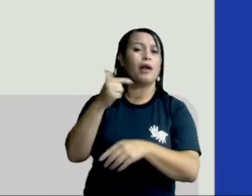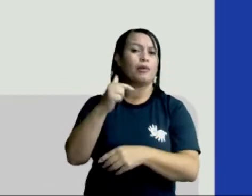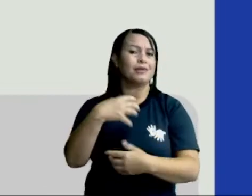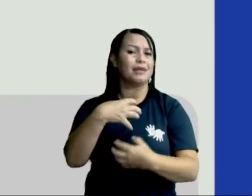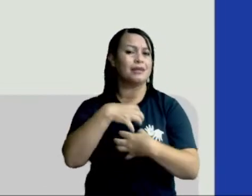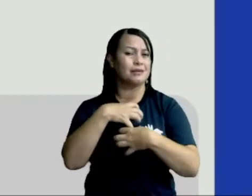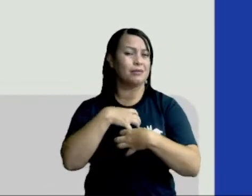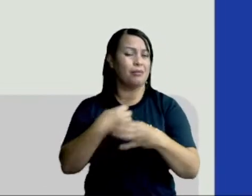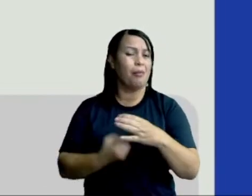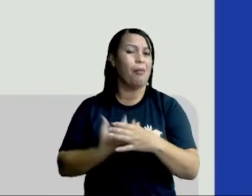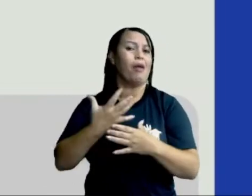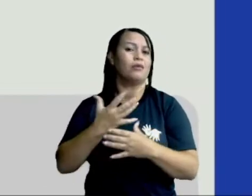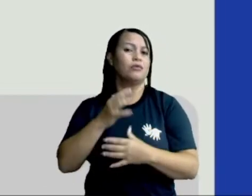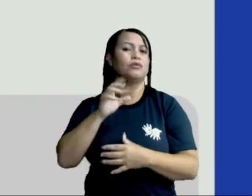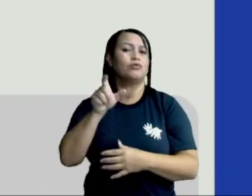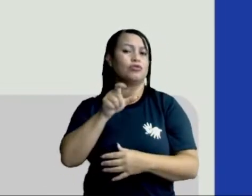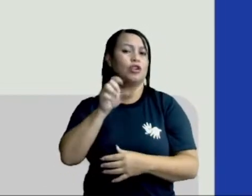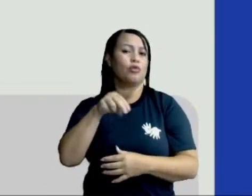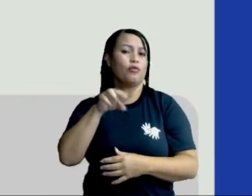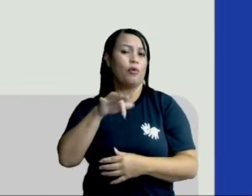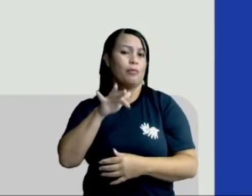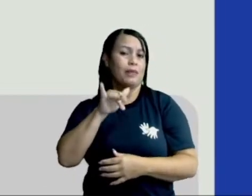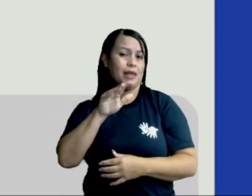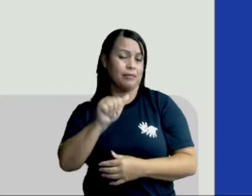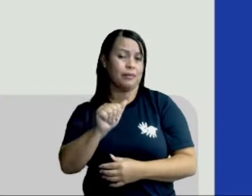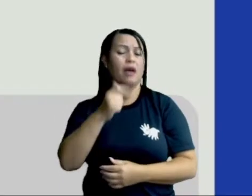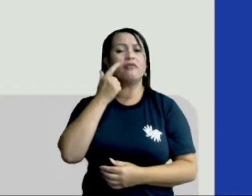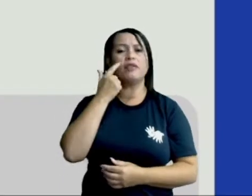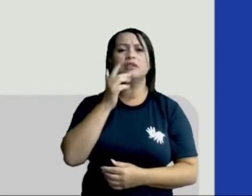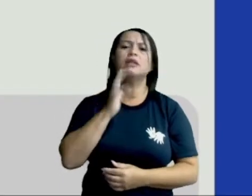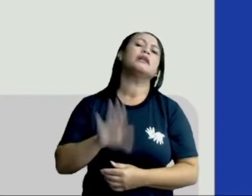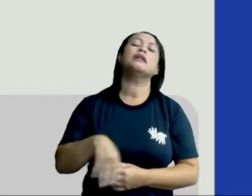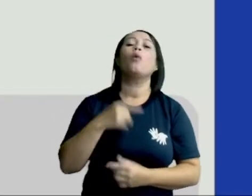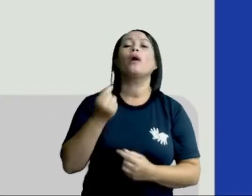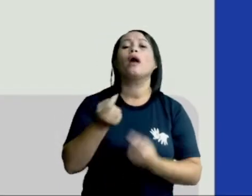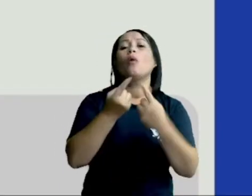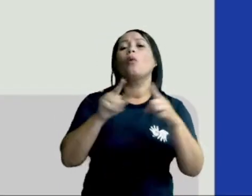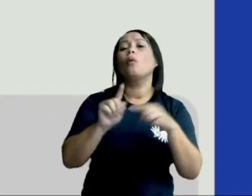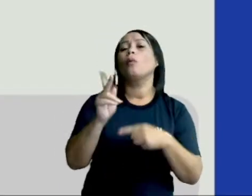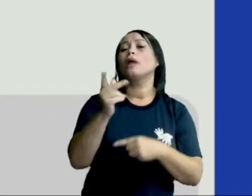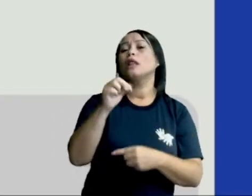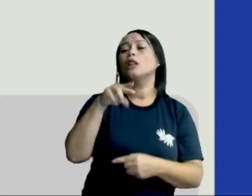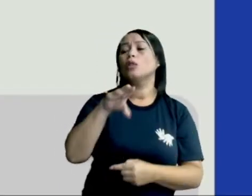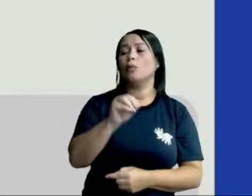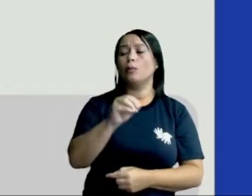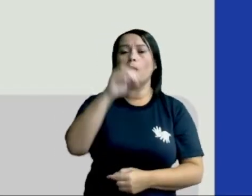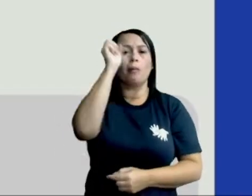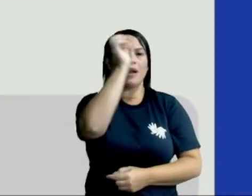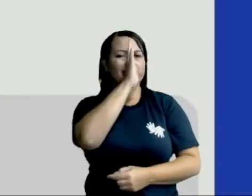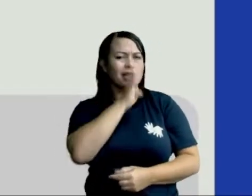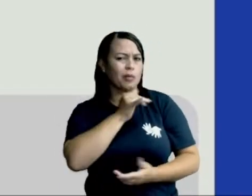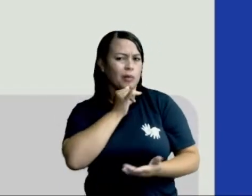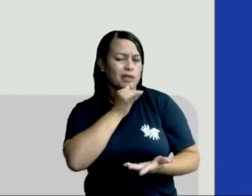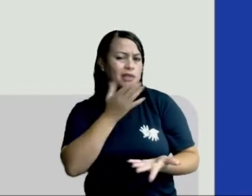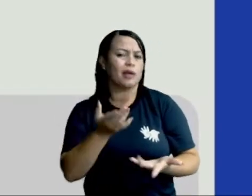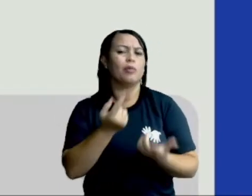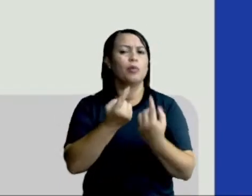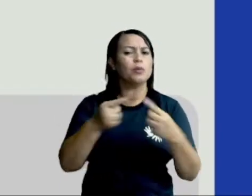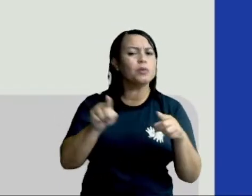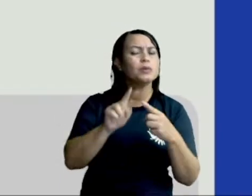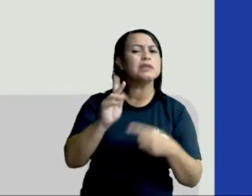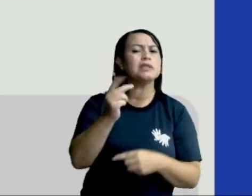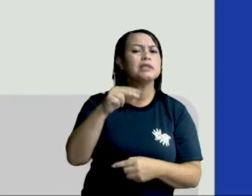por exemplo, de xenofobia, beleza? Então, o hino brasileiro, por exemplo, os hinos,